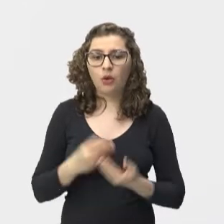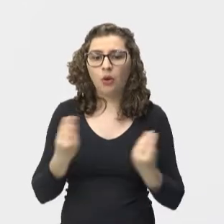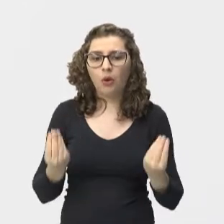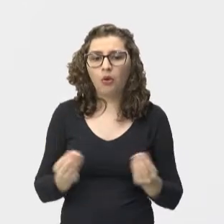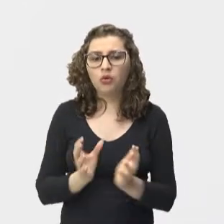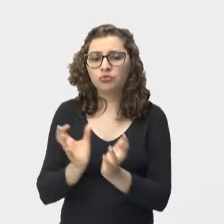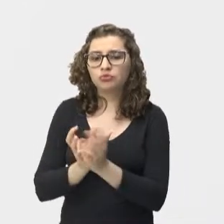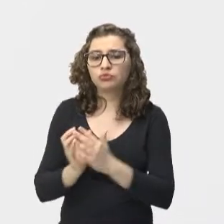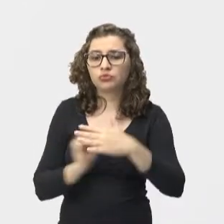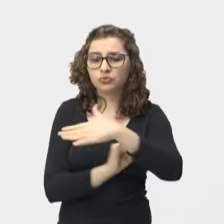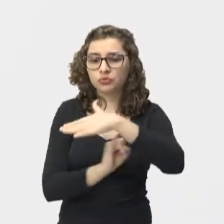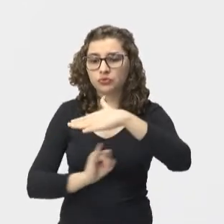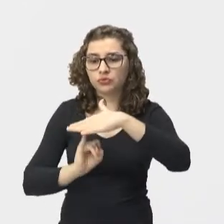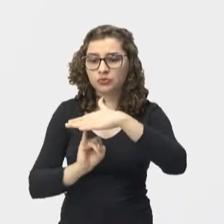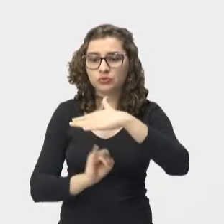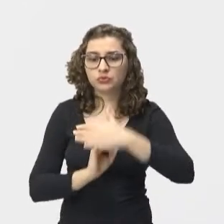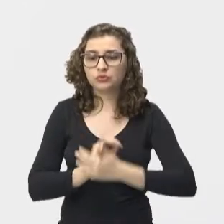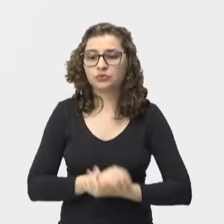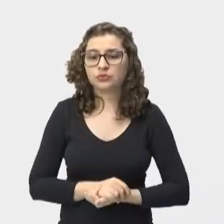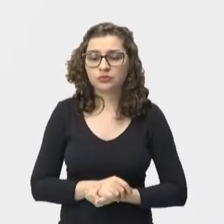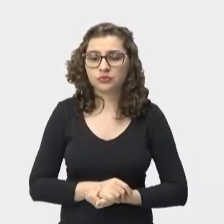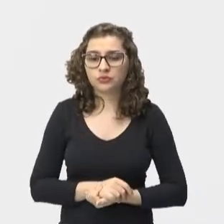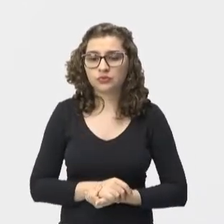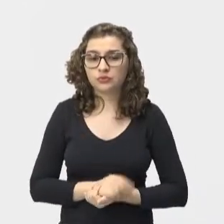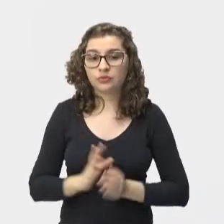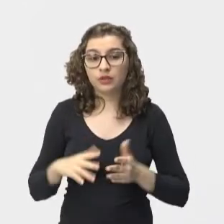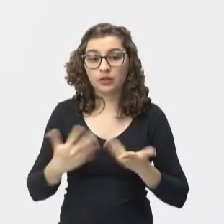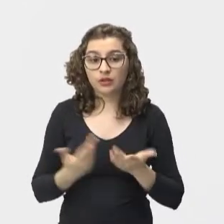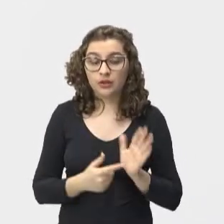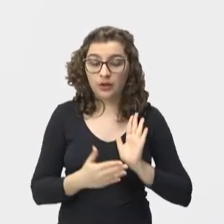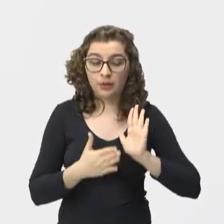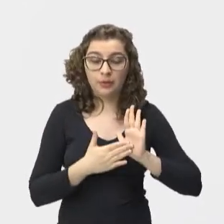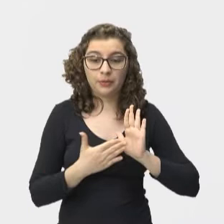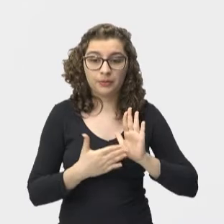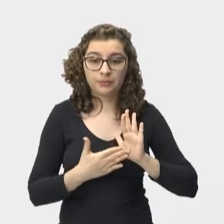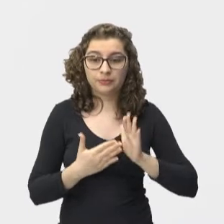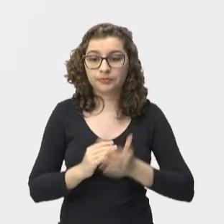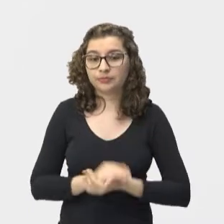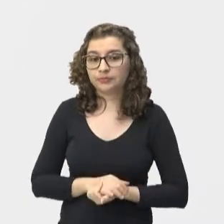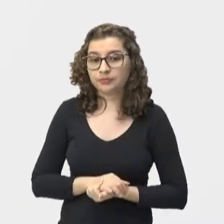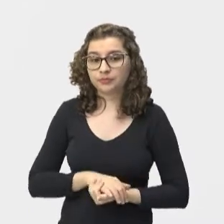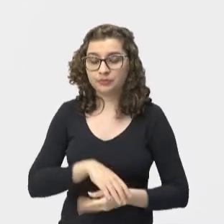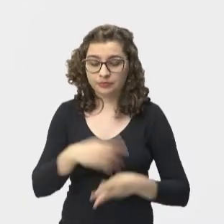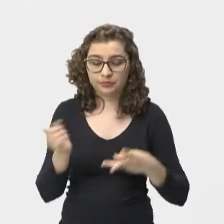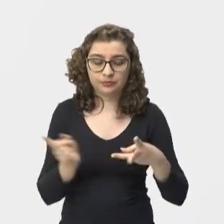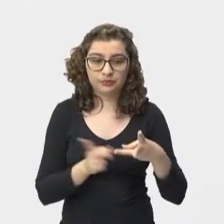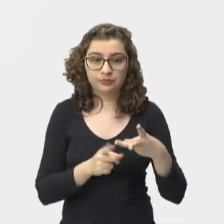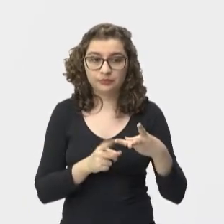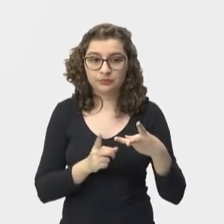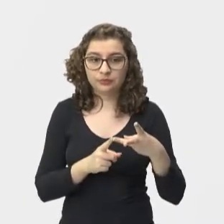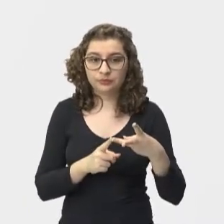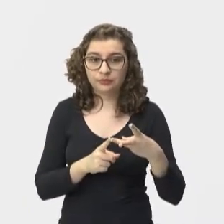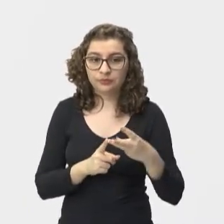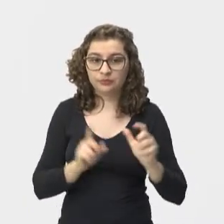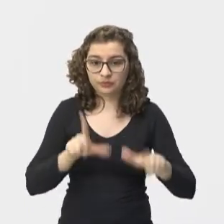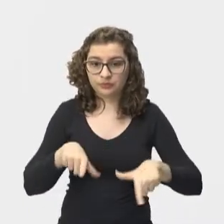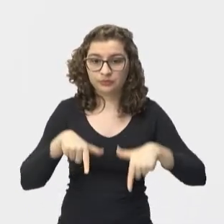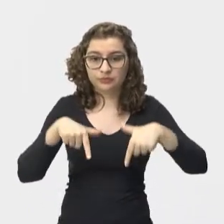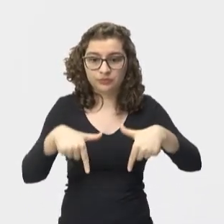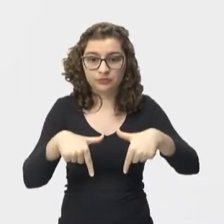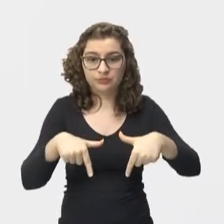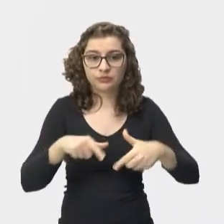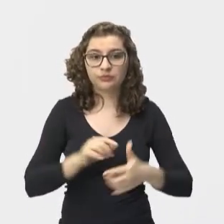que possa acontecer, certo? Então se faz, aí tem um programa. Terceiro ponto,